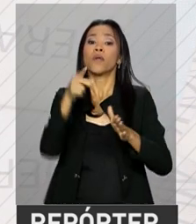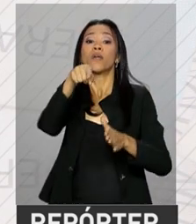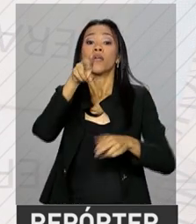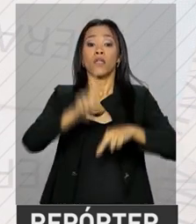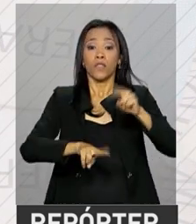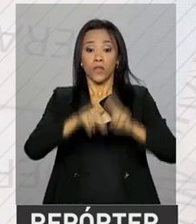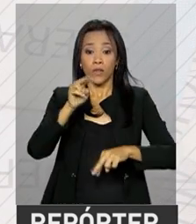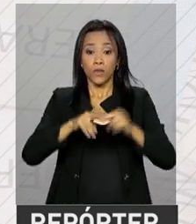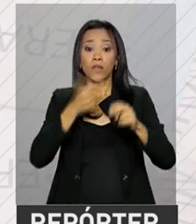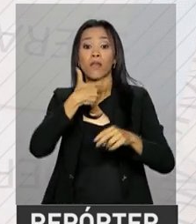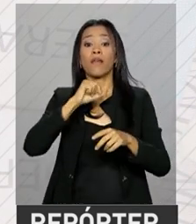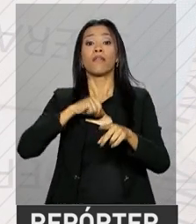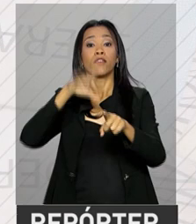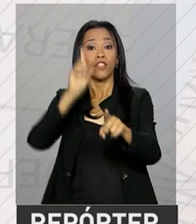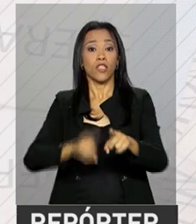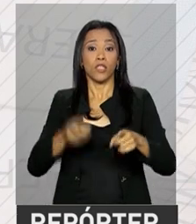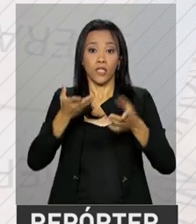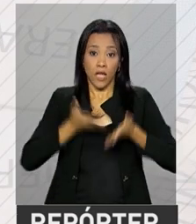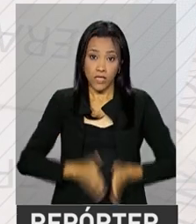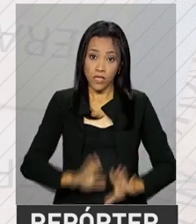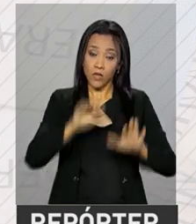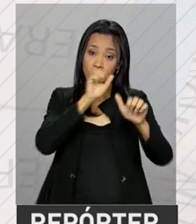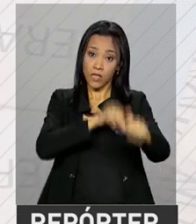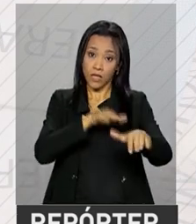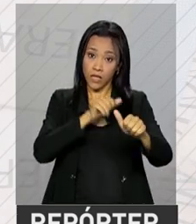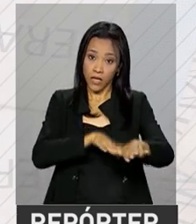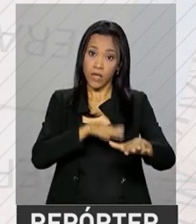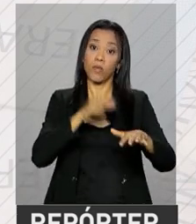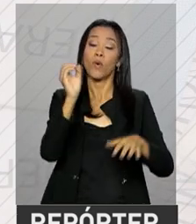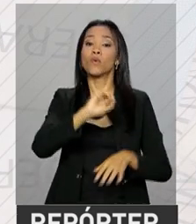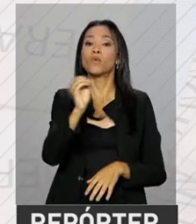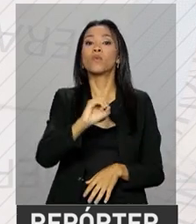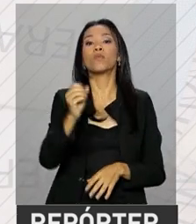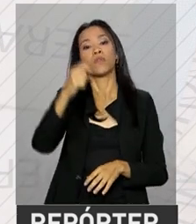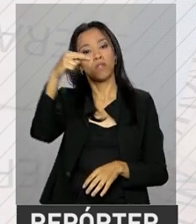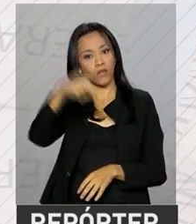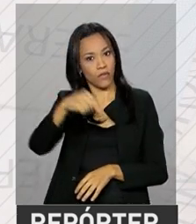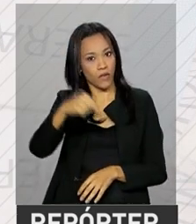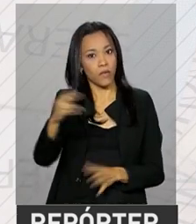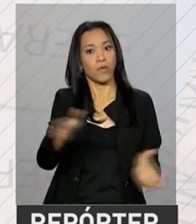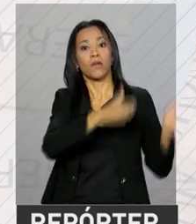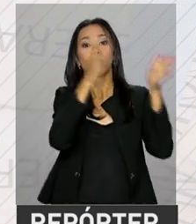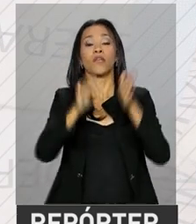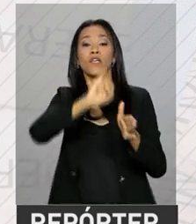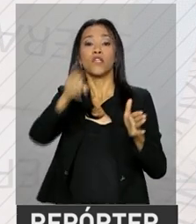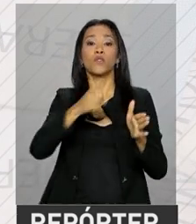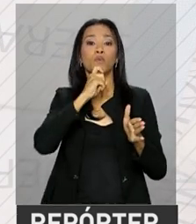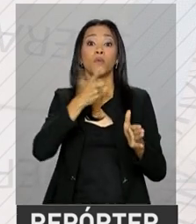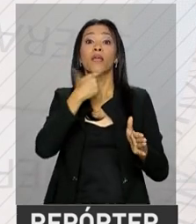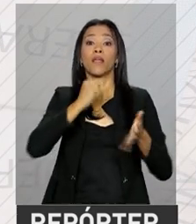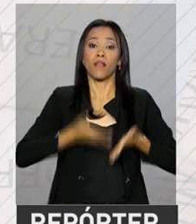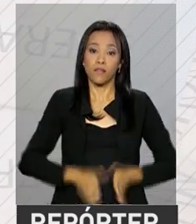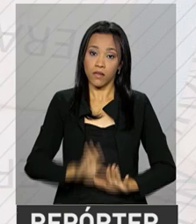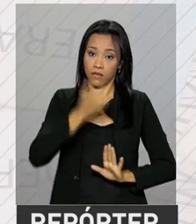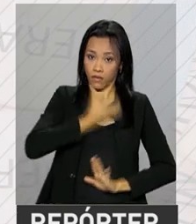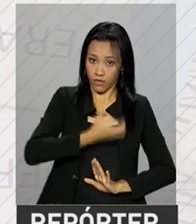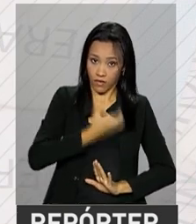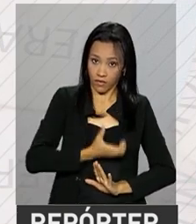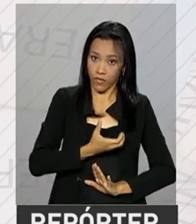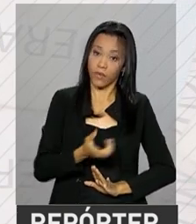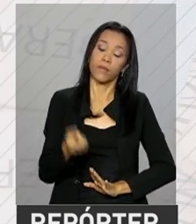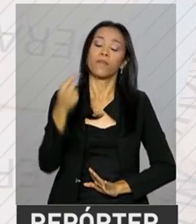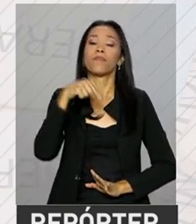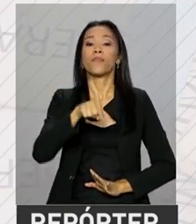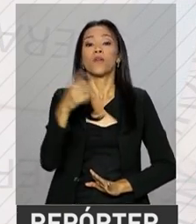direito ao saque quem nasceu nos meses de setembro, outubro e novembro e em julho quem nasceu em dezembro.